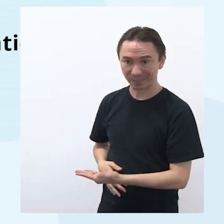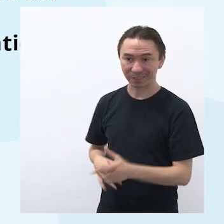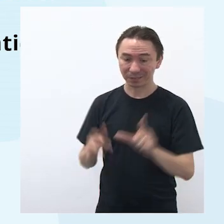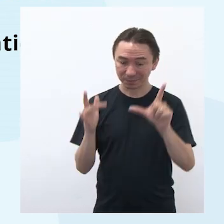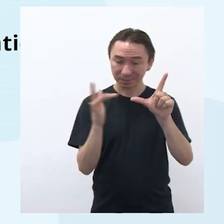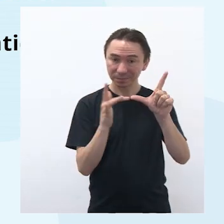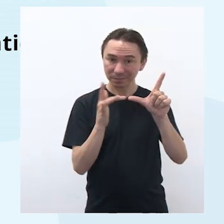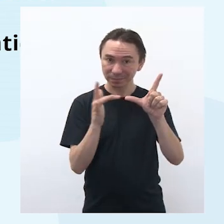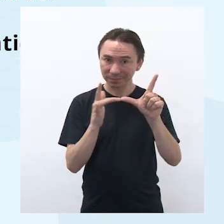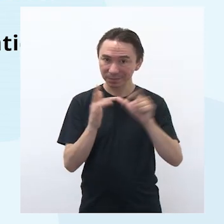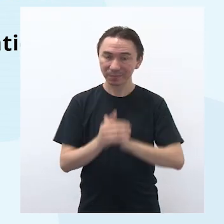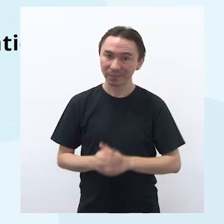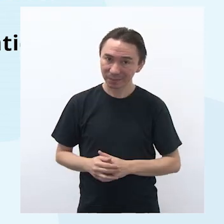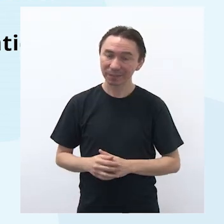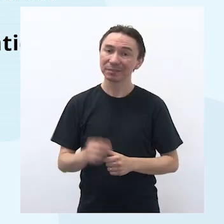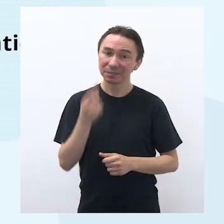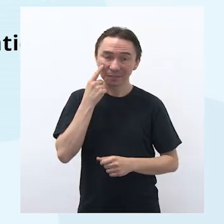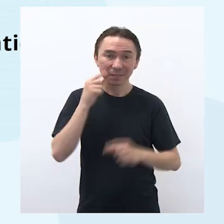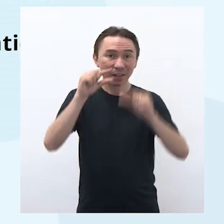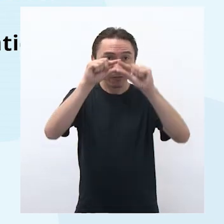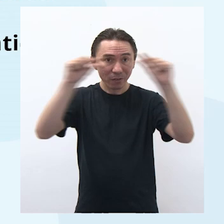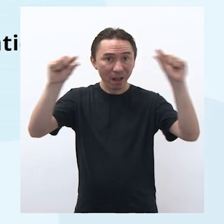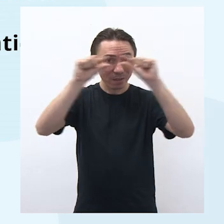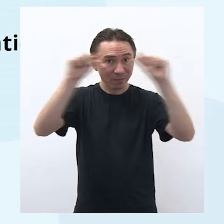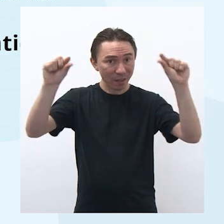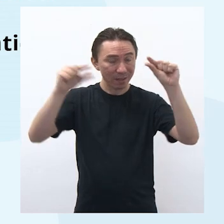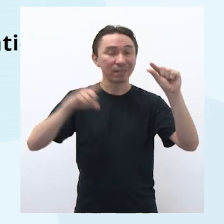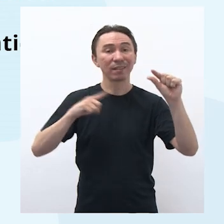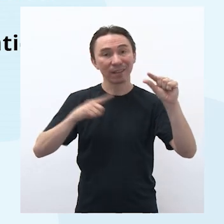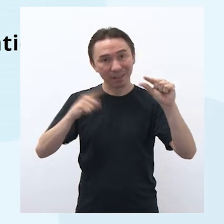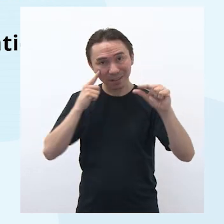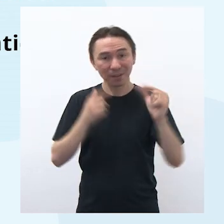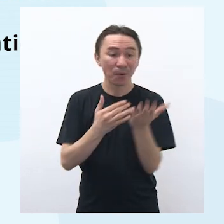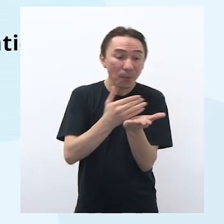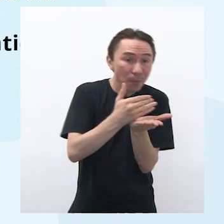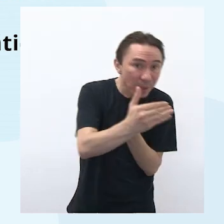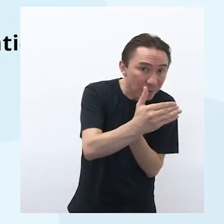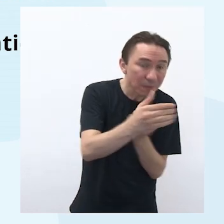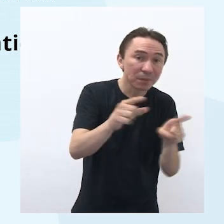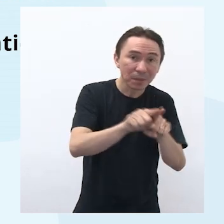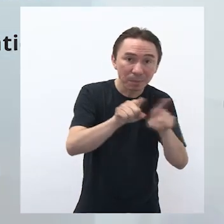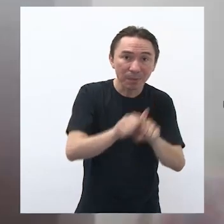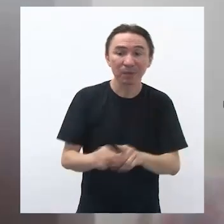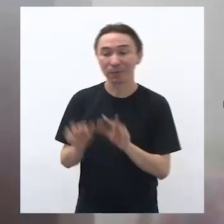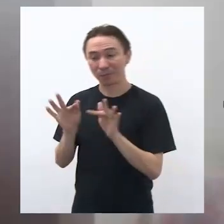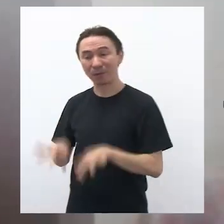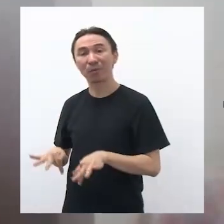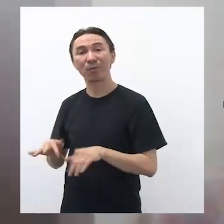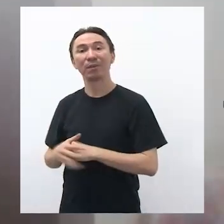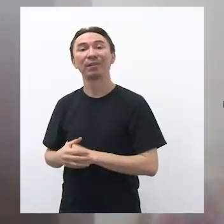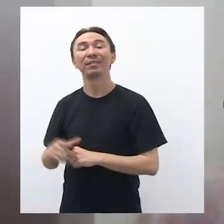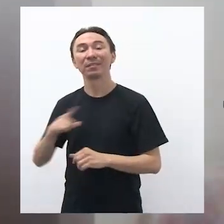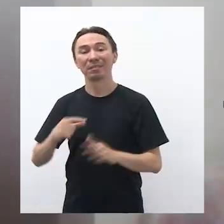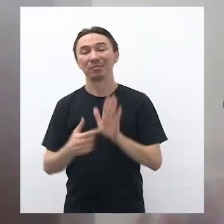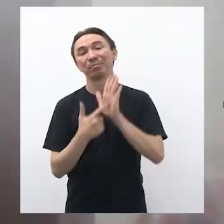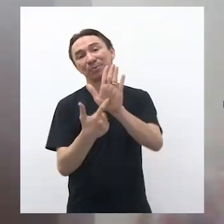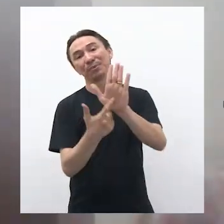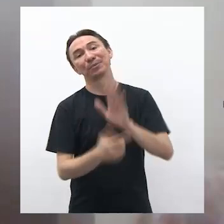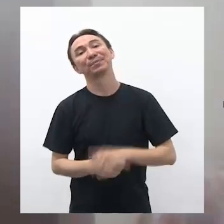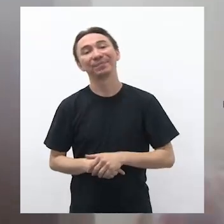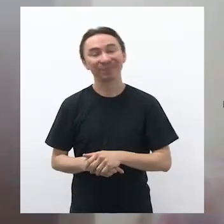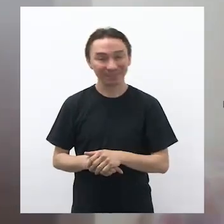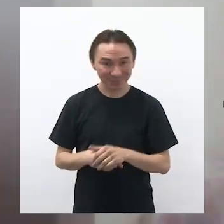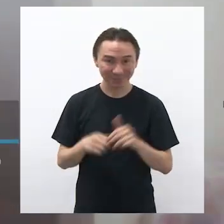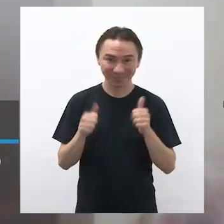na nossa acolhida, como na nossa mensagem final. E aí, aqui é um convite já, para que a gente